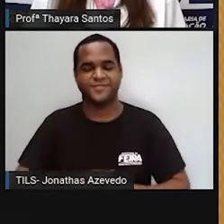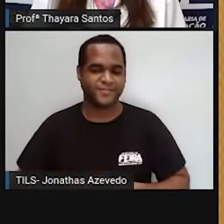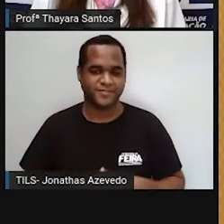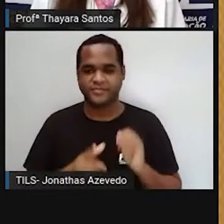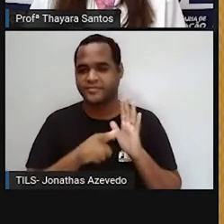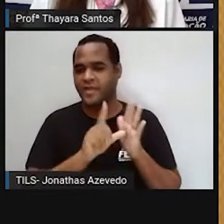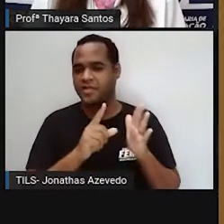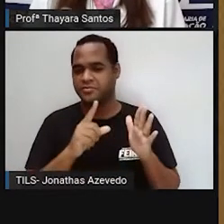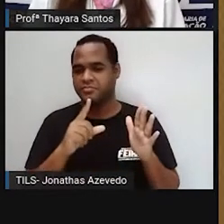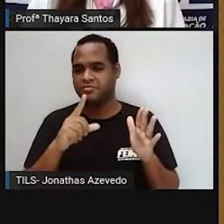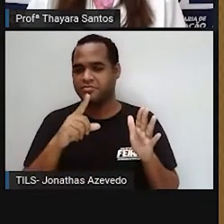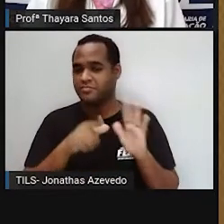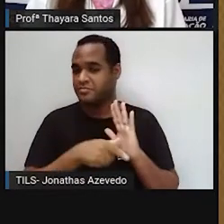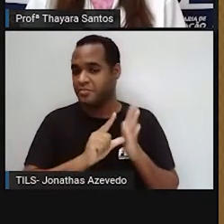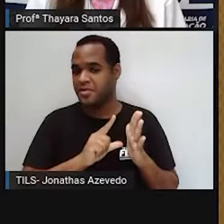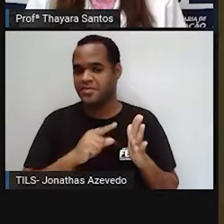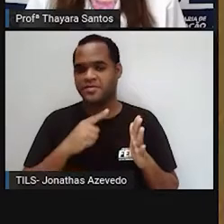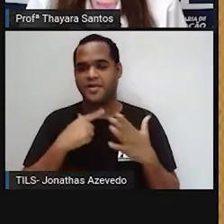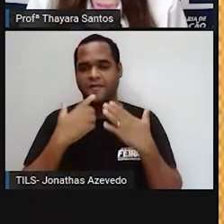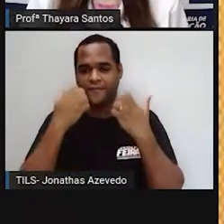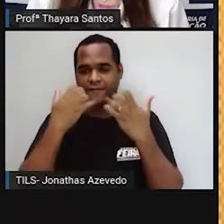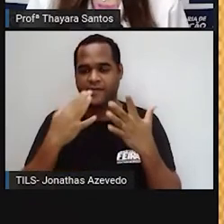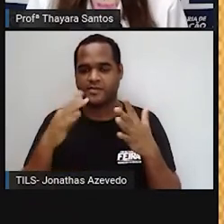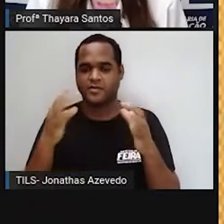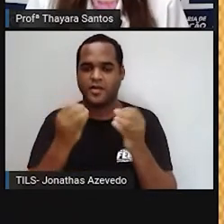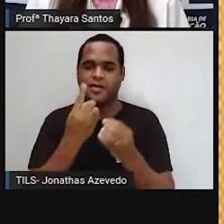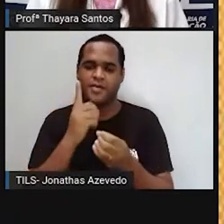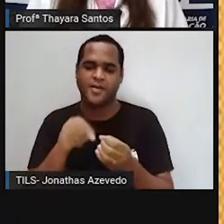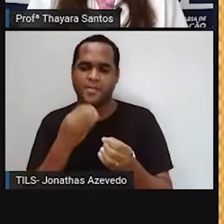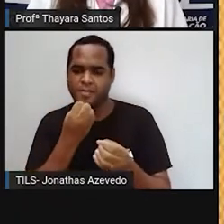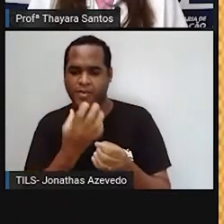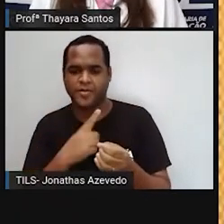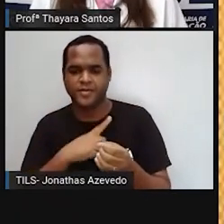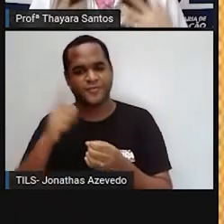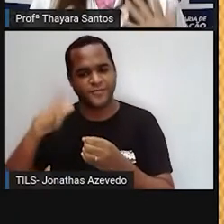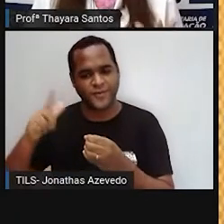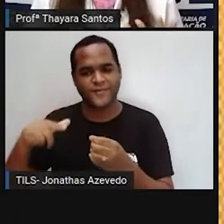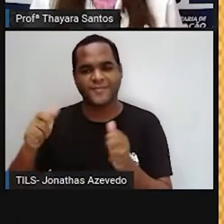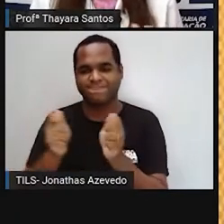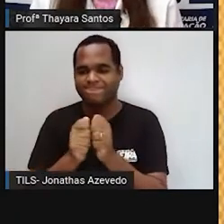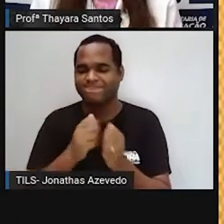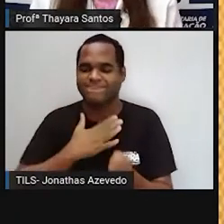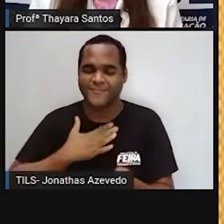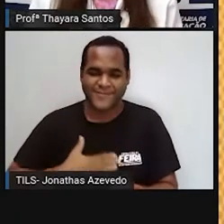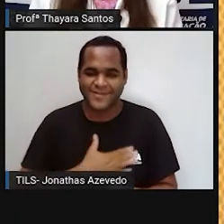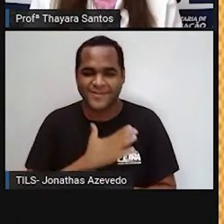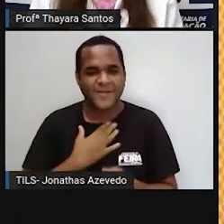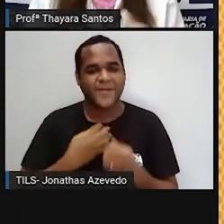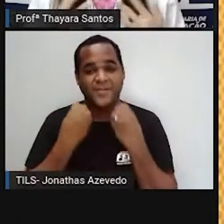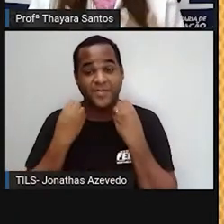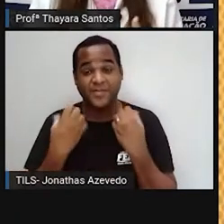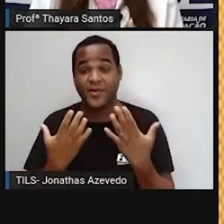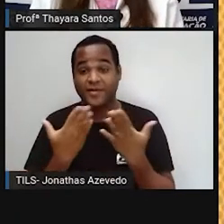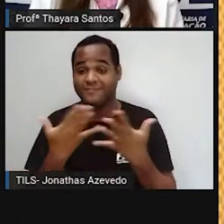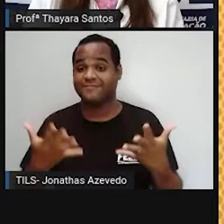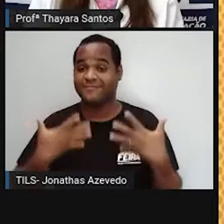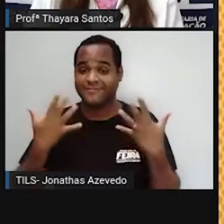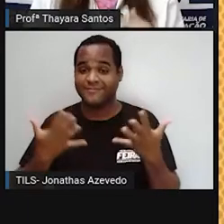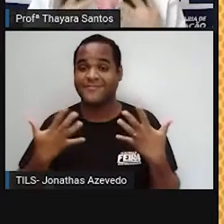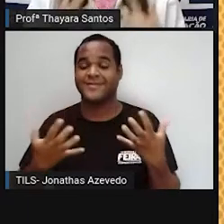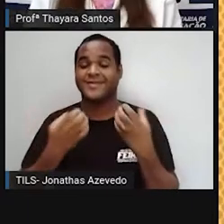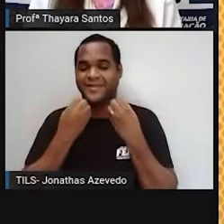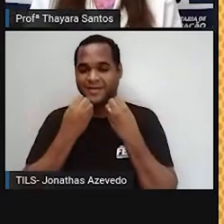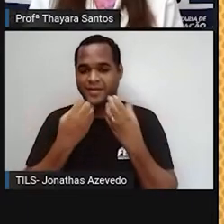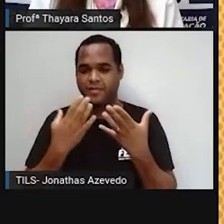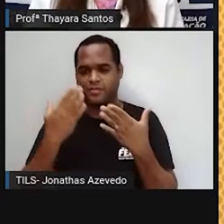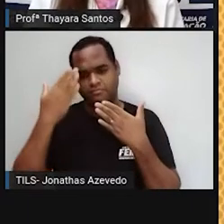Antes de tudo, que bom que vocês estão aqui com a gente de novo. É um prazer enorme tê-los aqui conosco, uma alegria muito grande.